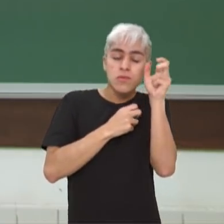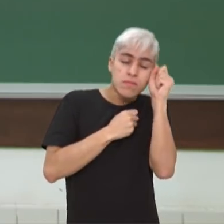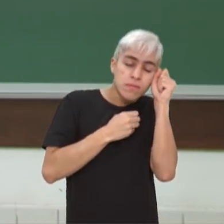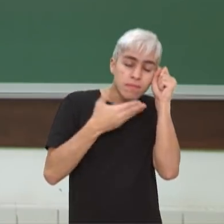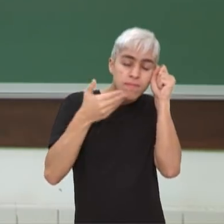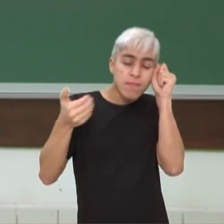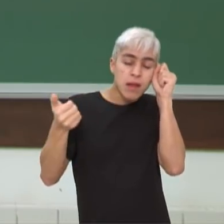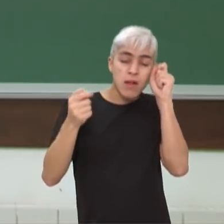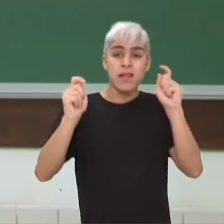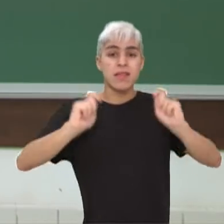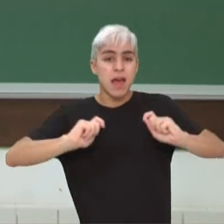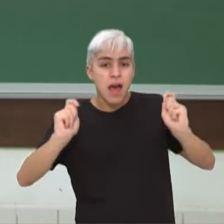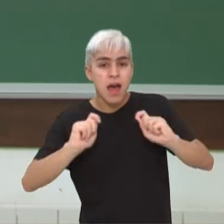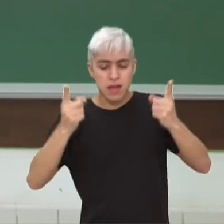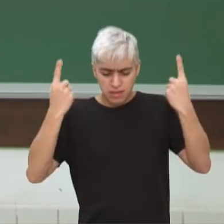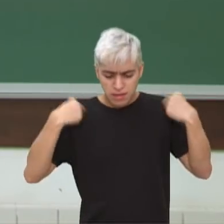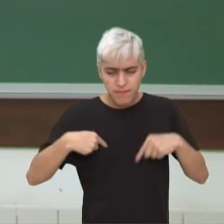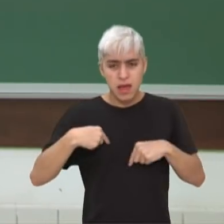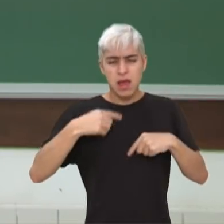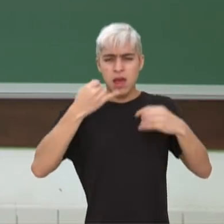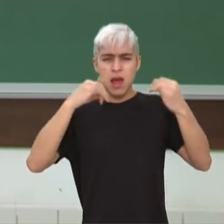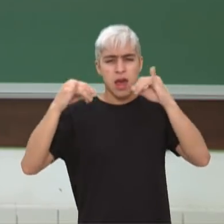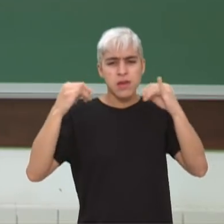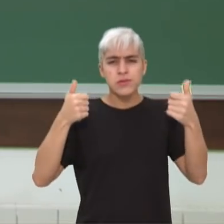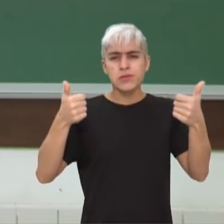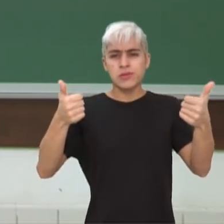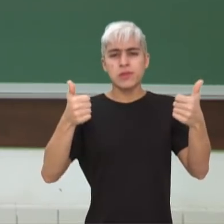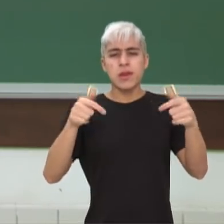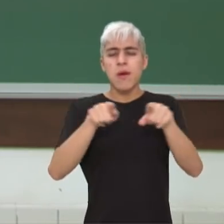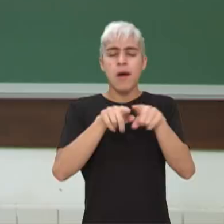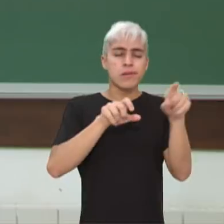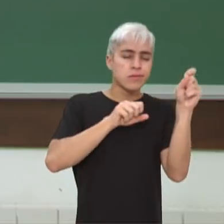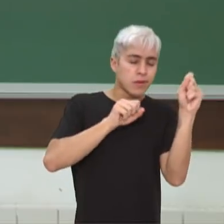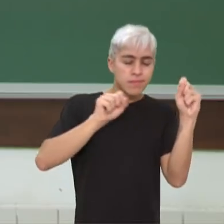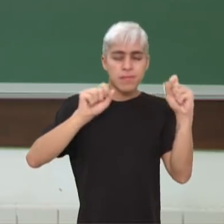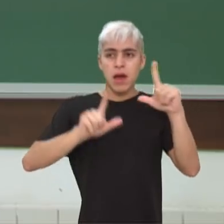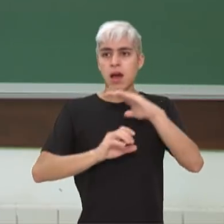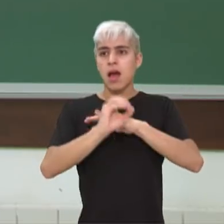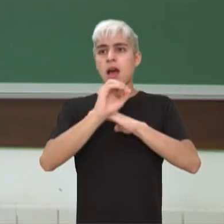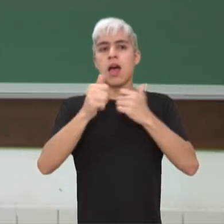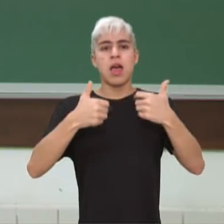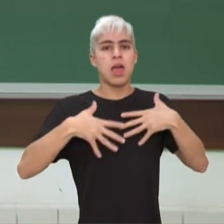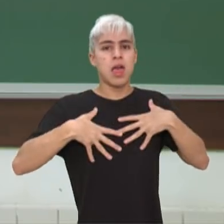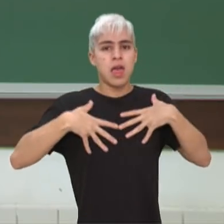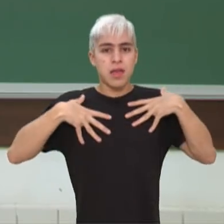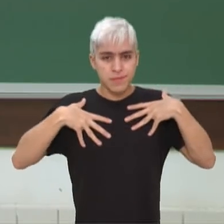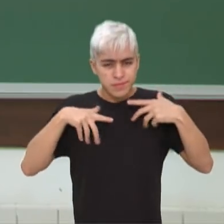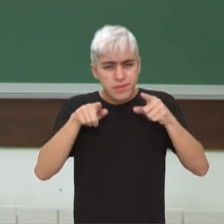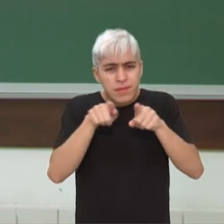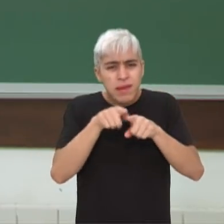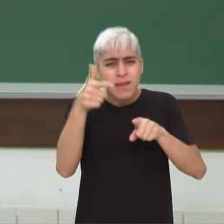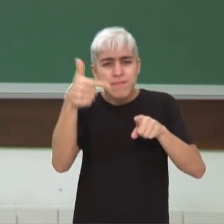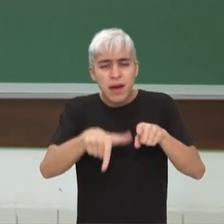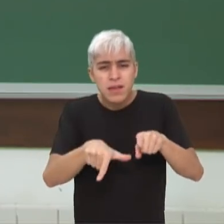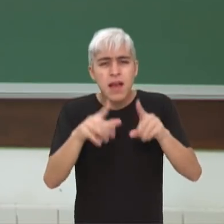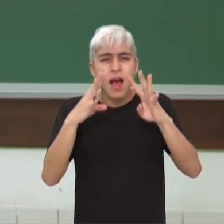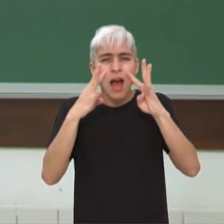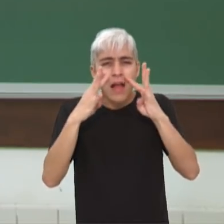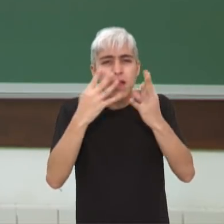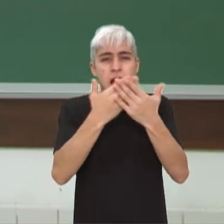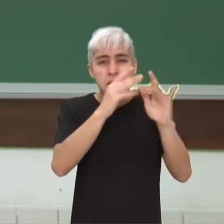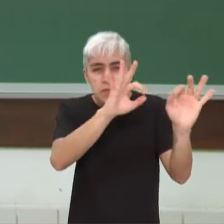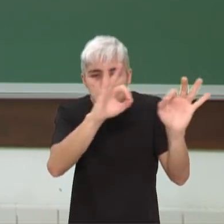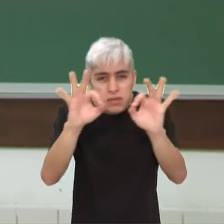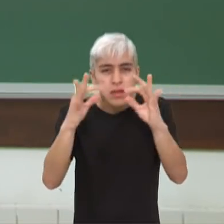conseguir descansar melhor as energias e acordar mais disposto no dia seguinte. Então você vai conseguir prestar mais atenção durante a sua